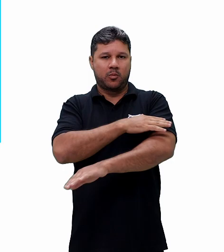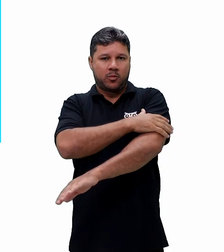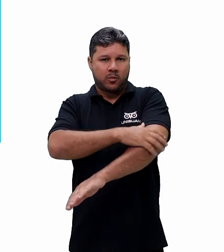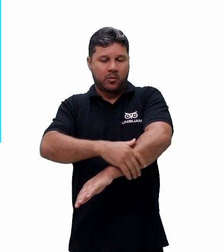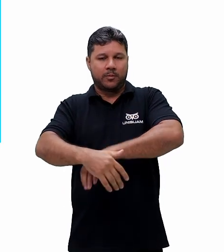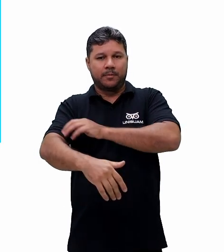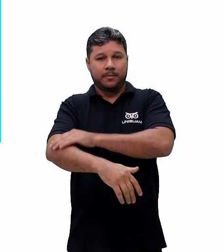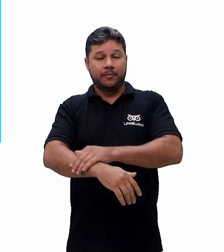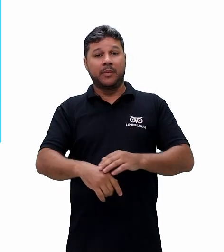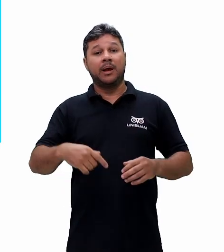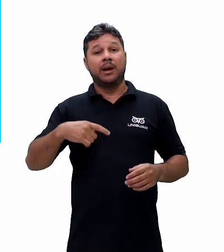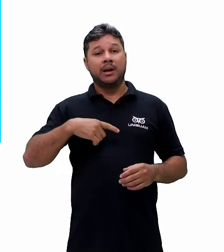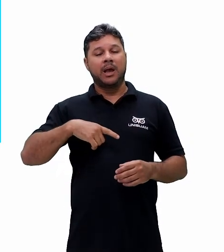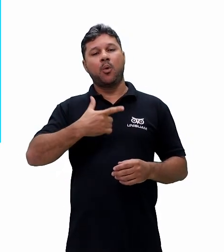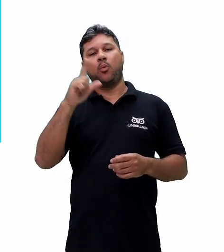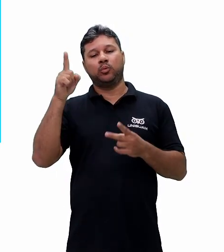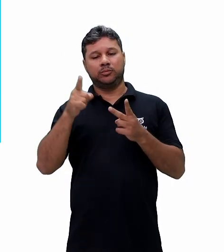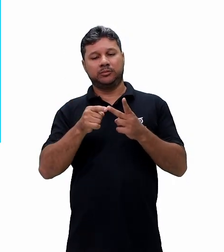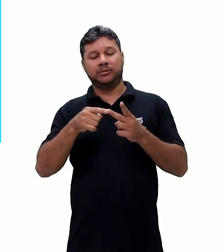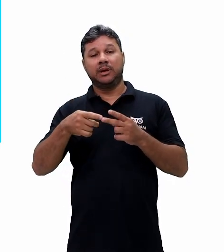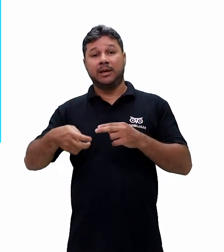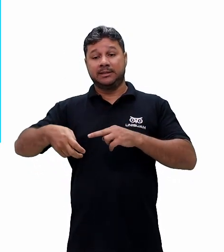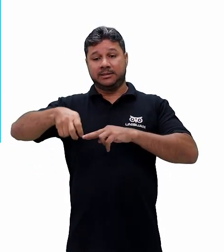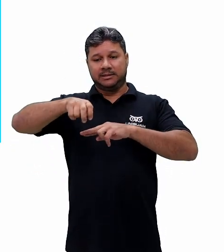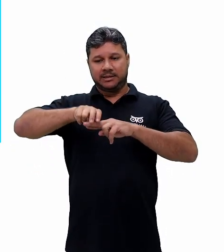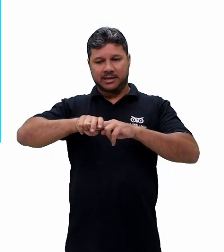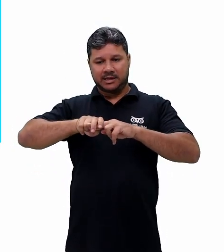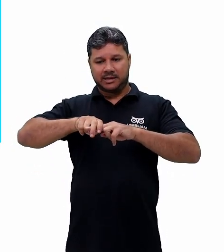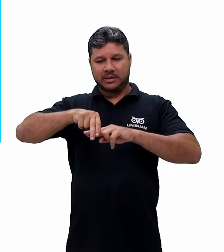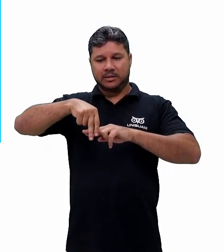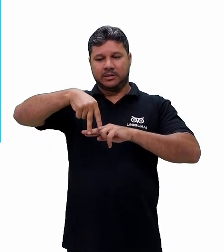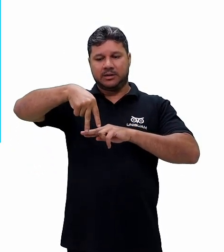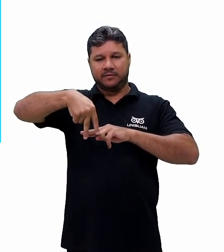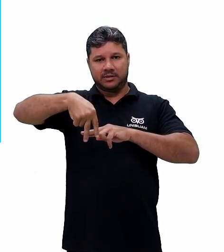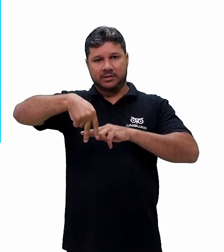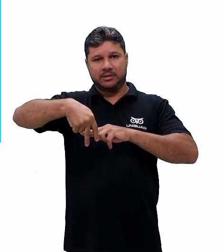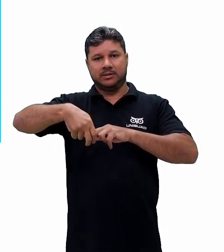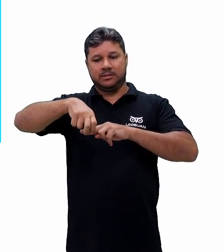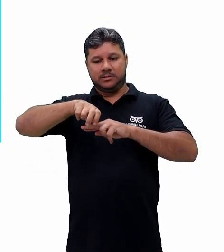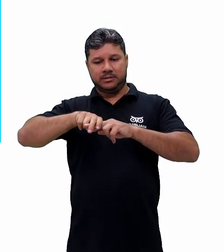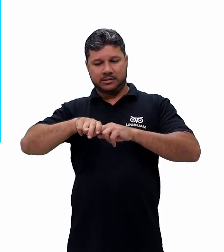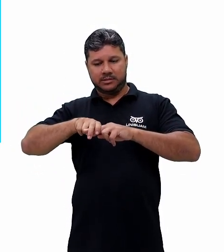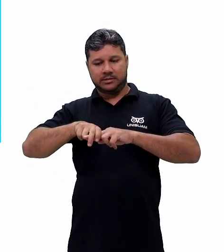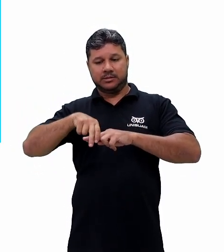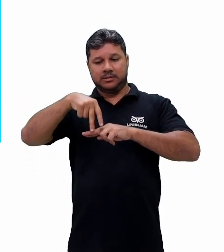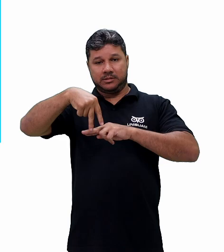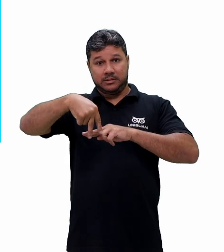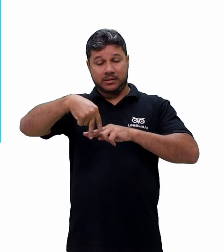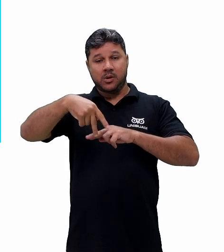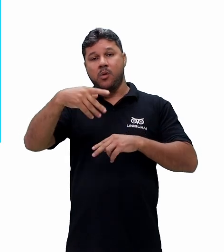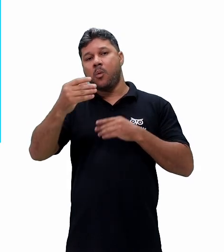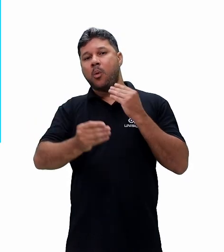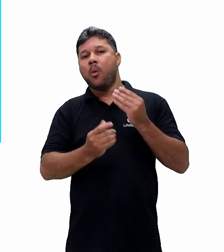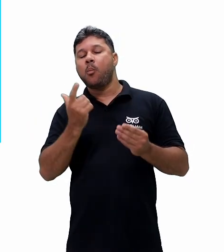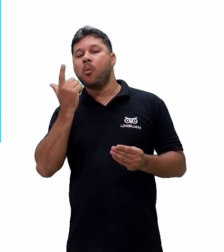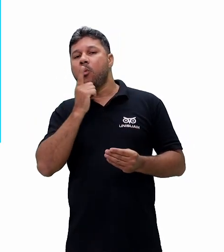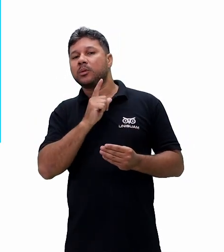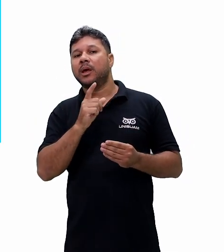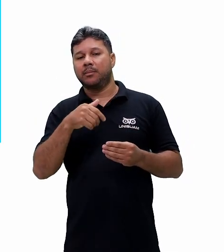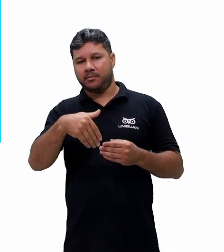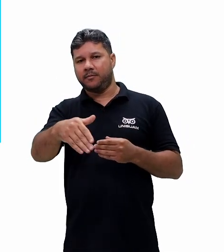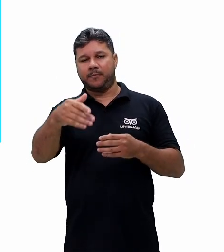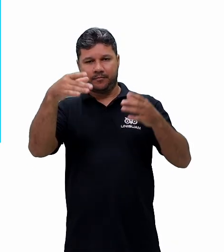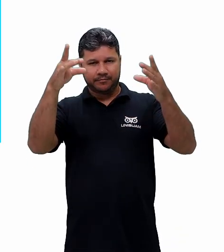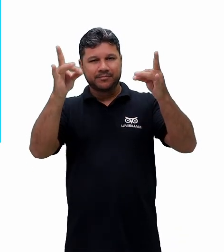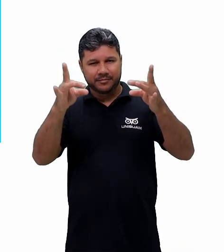da goniometria, eu tenho o teste de sentar e alcançar, que nós veremos um pouco mais à frente, de forma mais robusta e